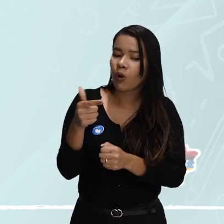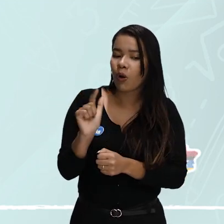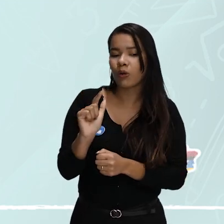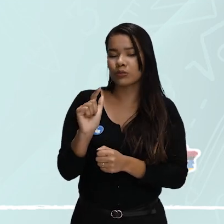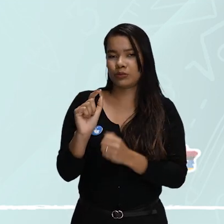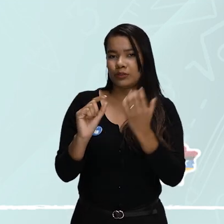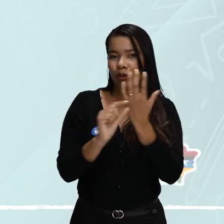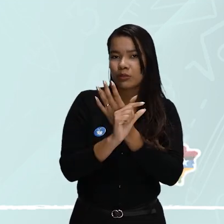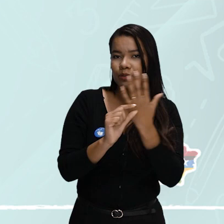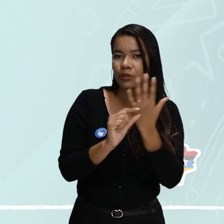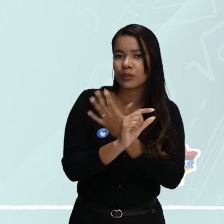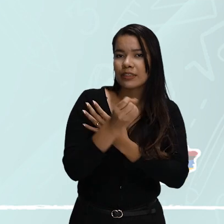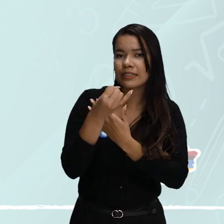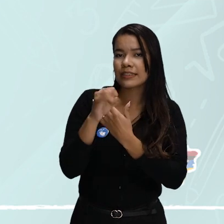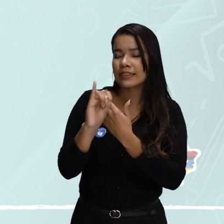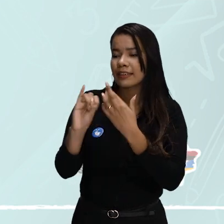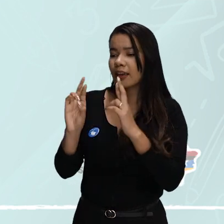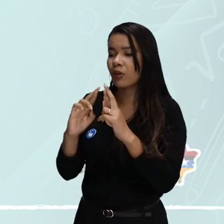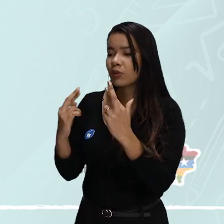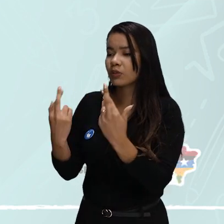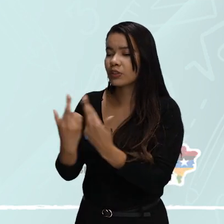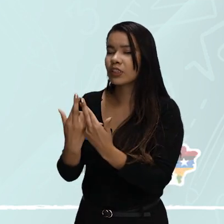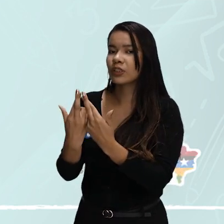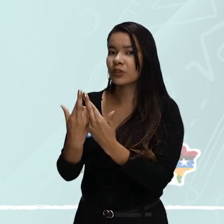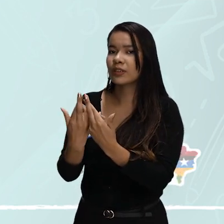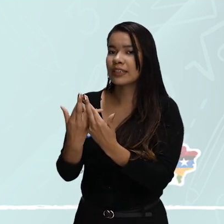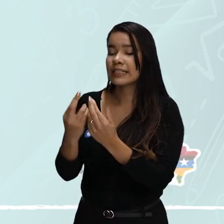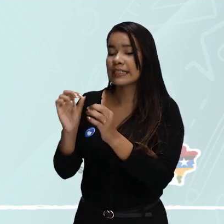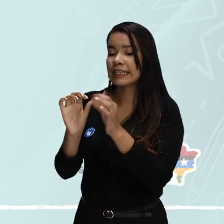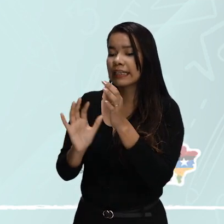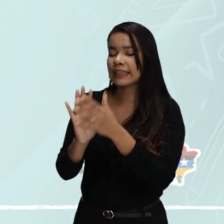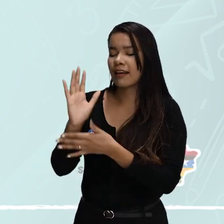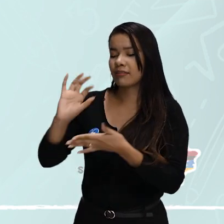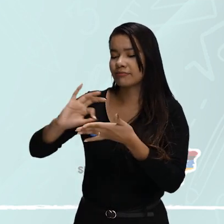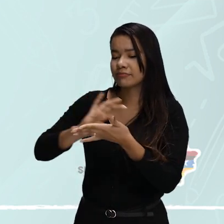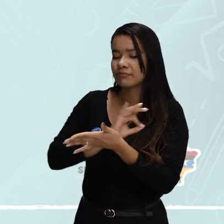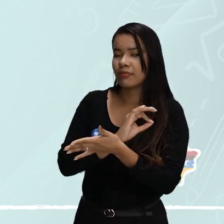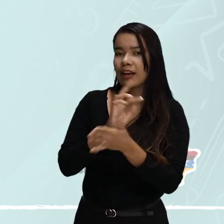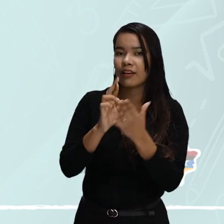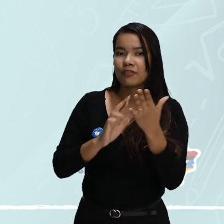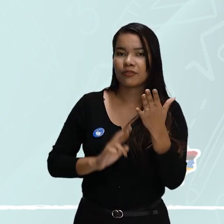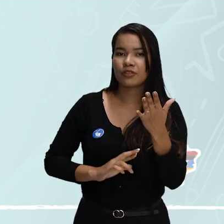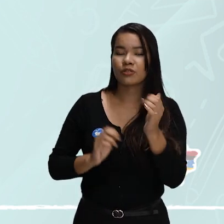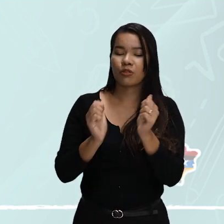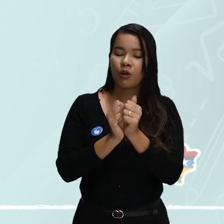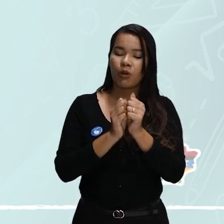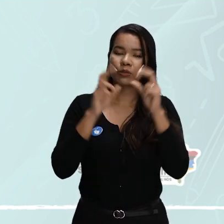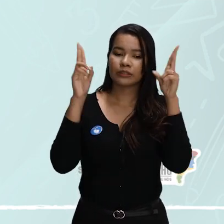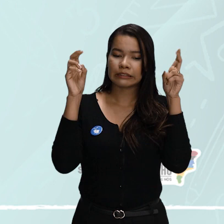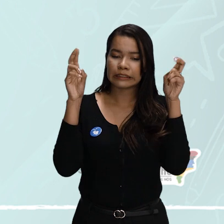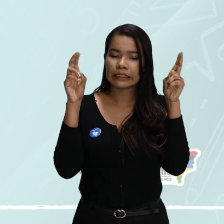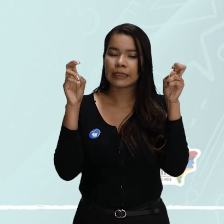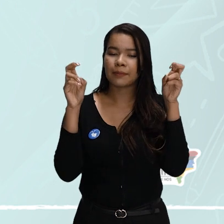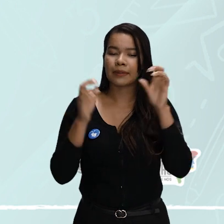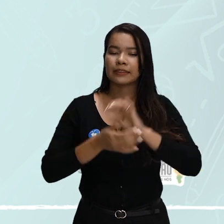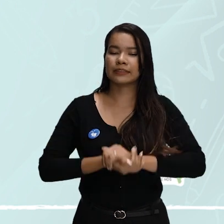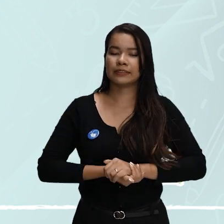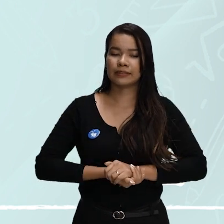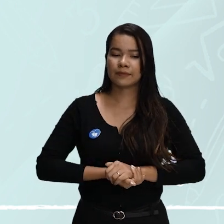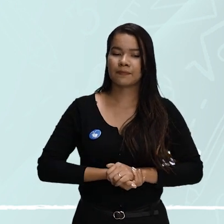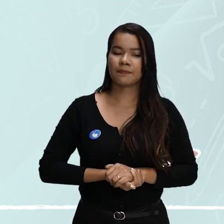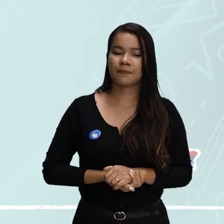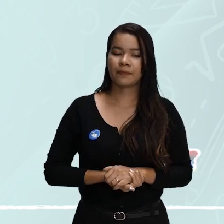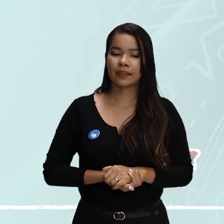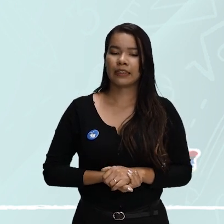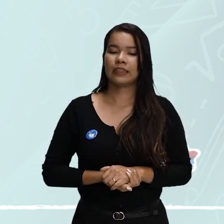se juntaram e resolveram escrever uma revista com temas de interesse nacional, chamada Niterói, uma revista brasiliense de